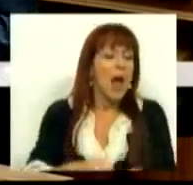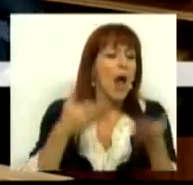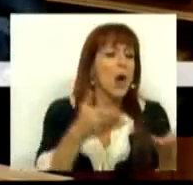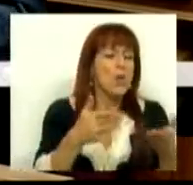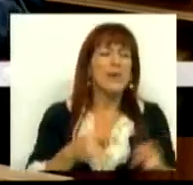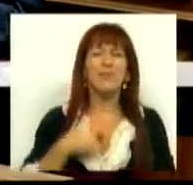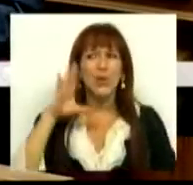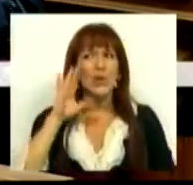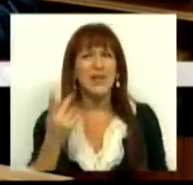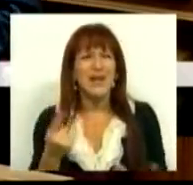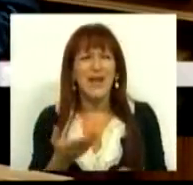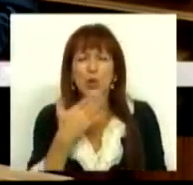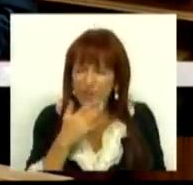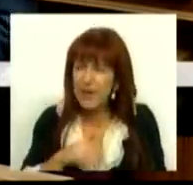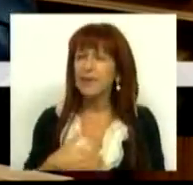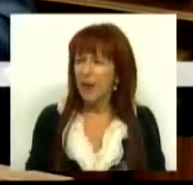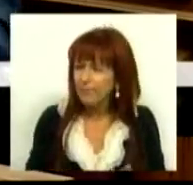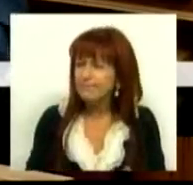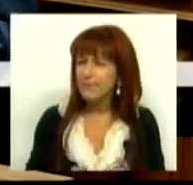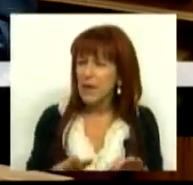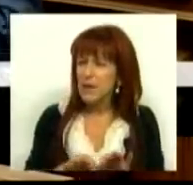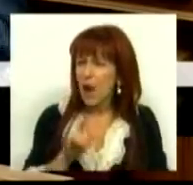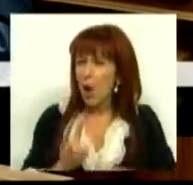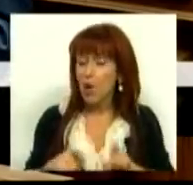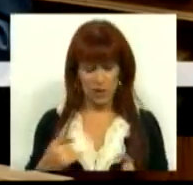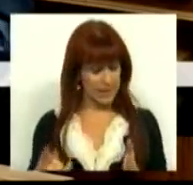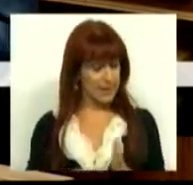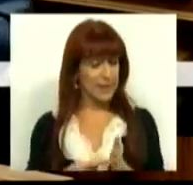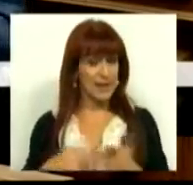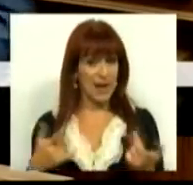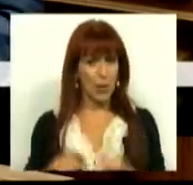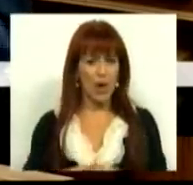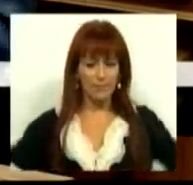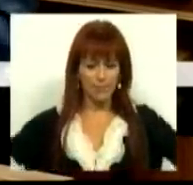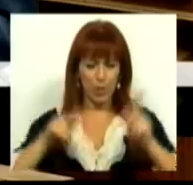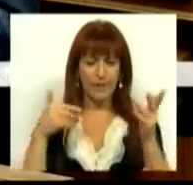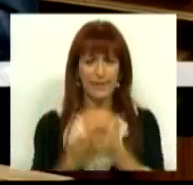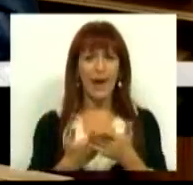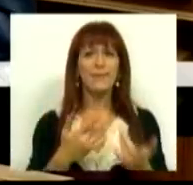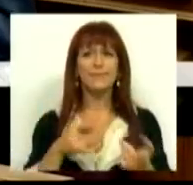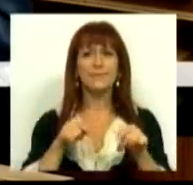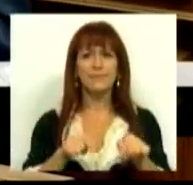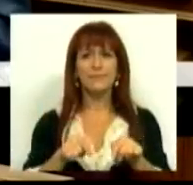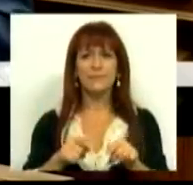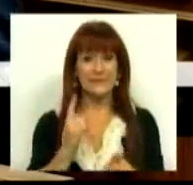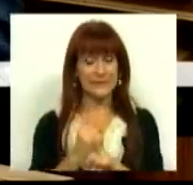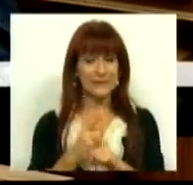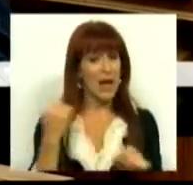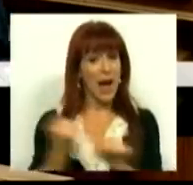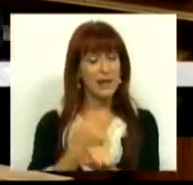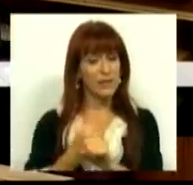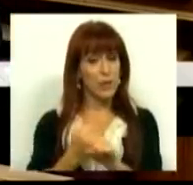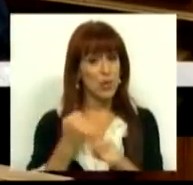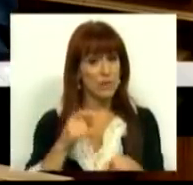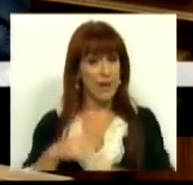e eu não sei se isso será suficiente em termos daquilo que é necessário para o desenvolvimento destas mesmas atividades